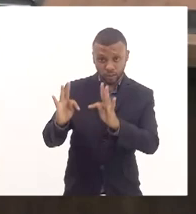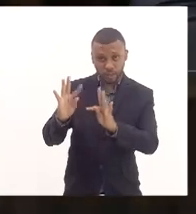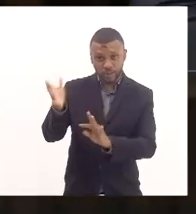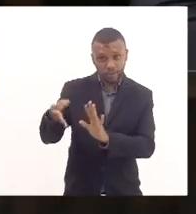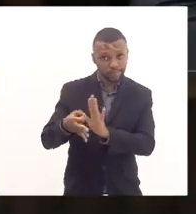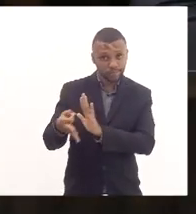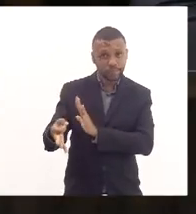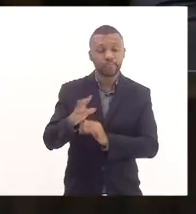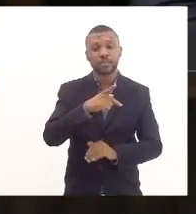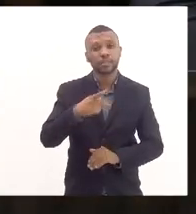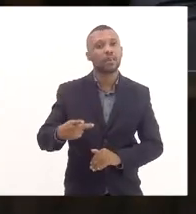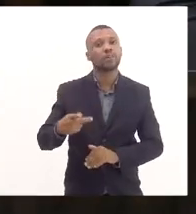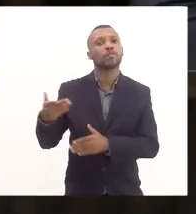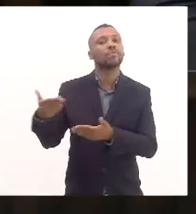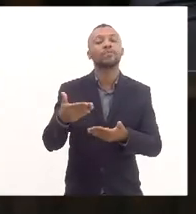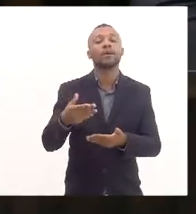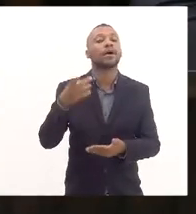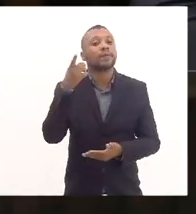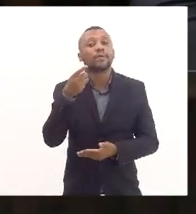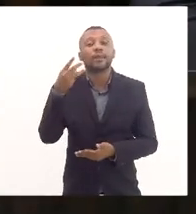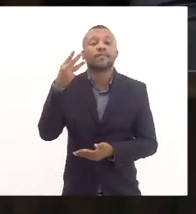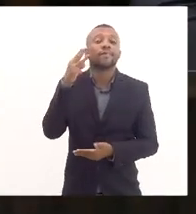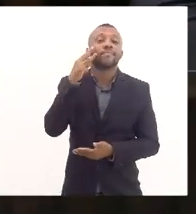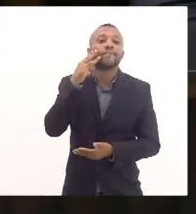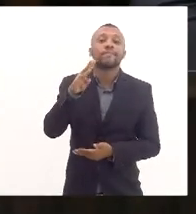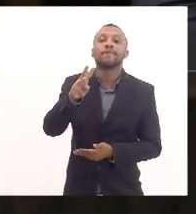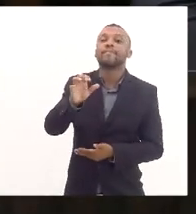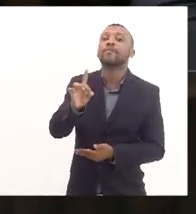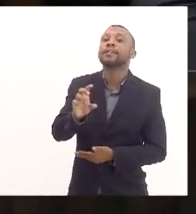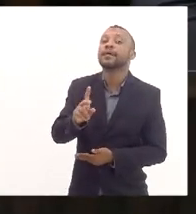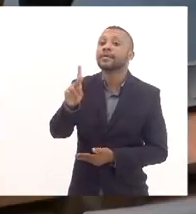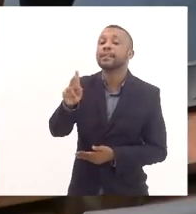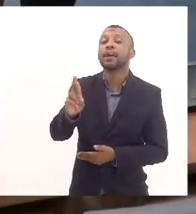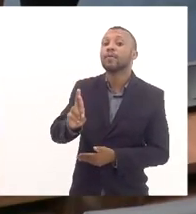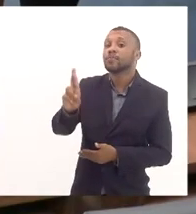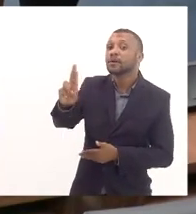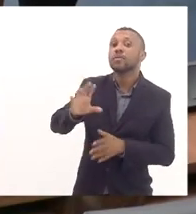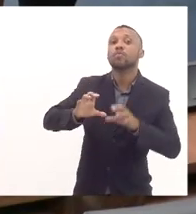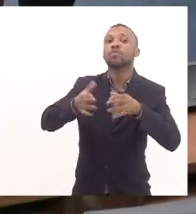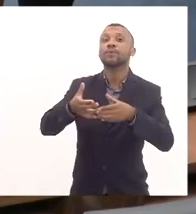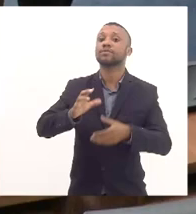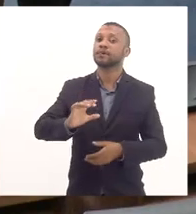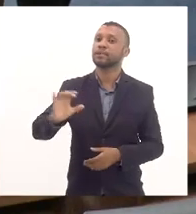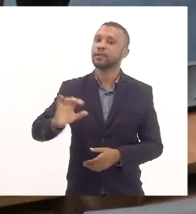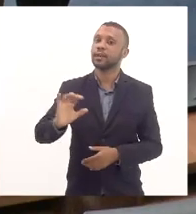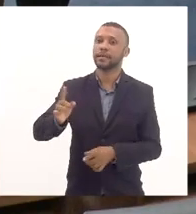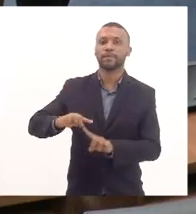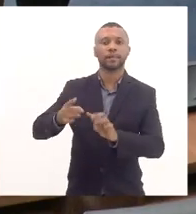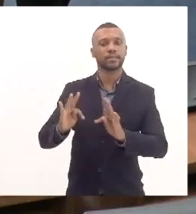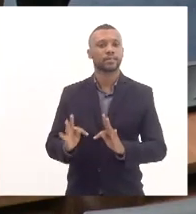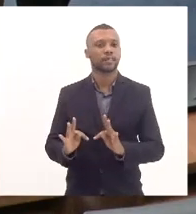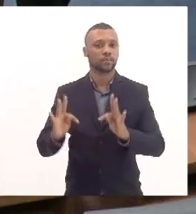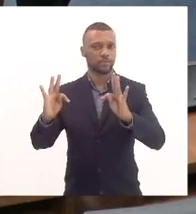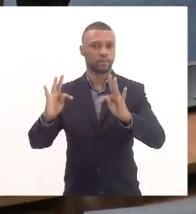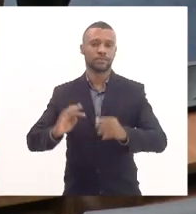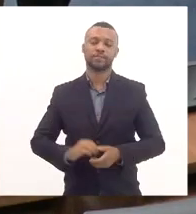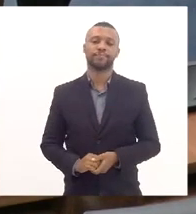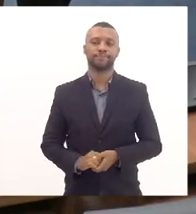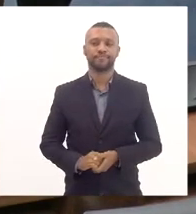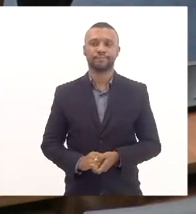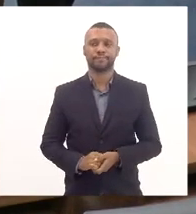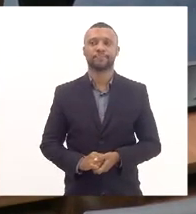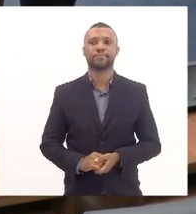Presidente a convite do Deputado waldeck Carneiro para emitir parecer pela comissão de Ciência e Tecnologia E aí